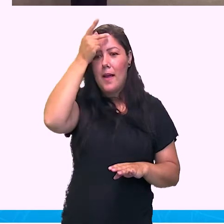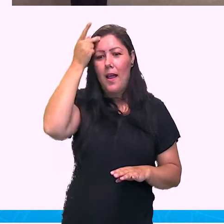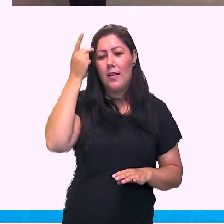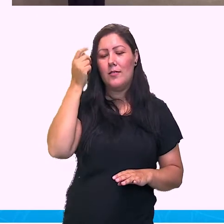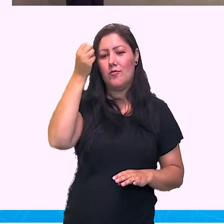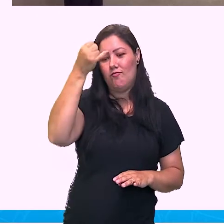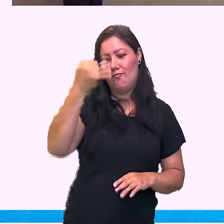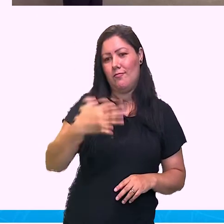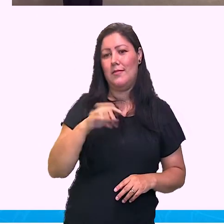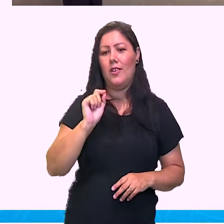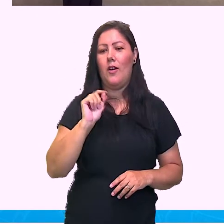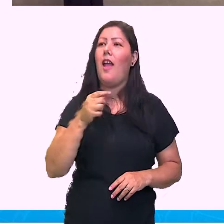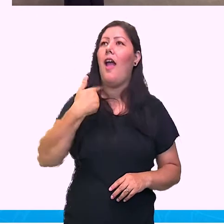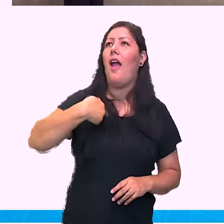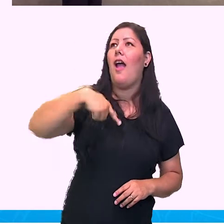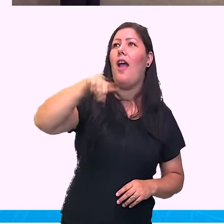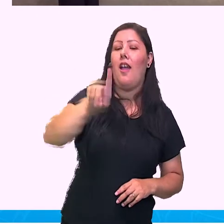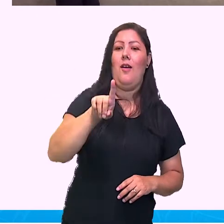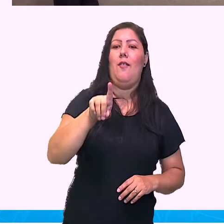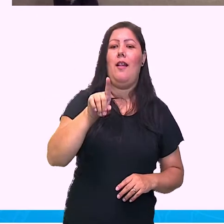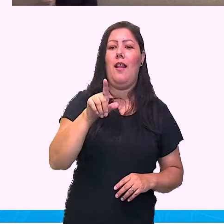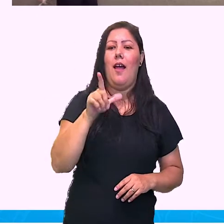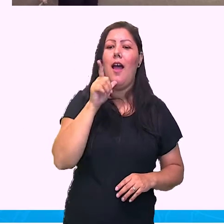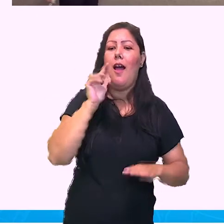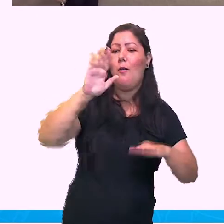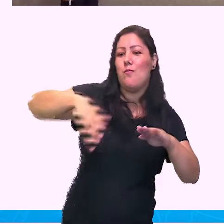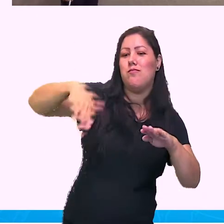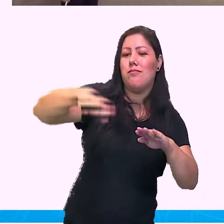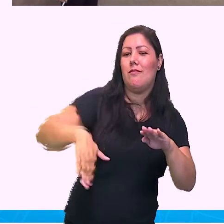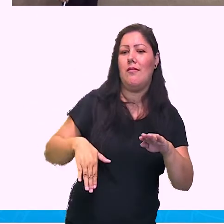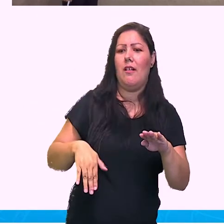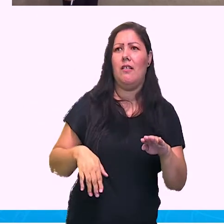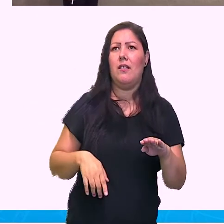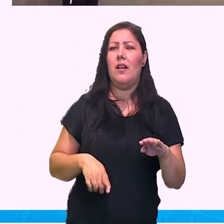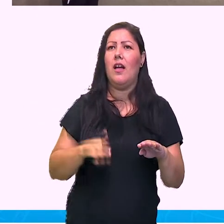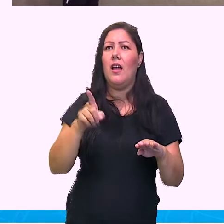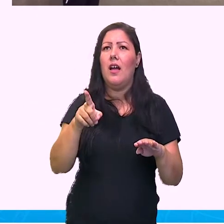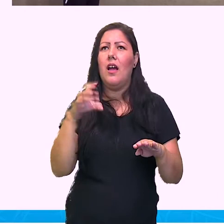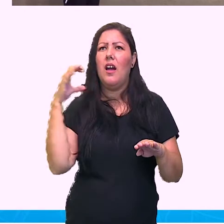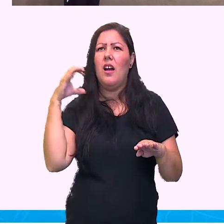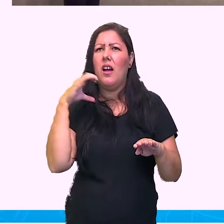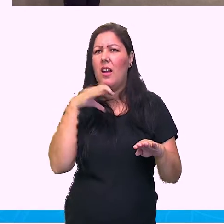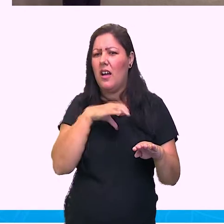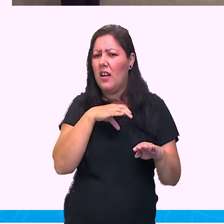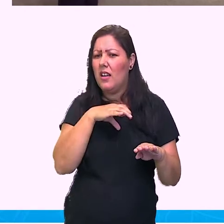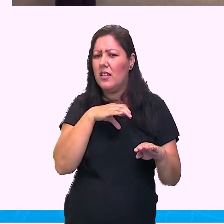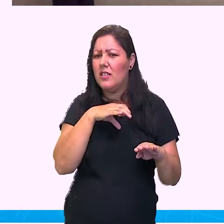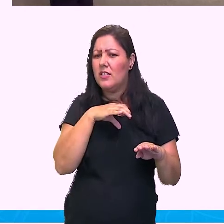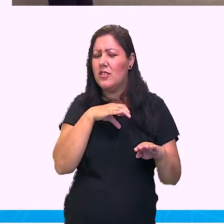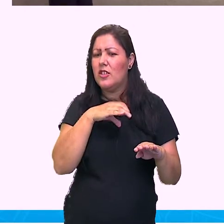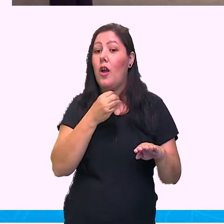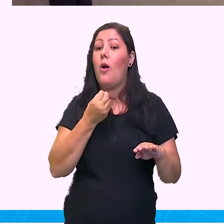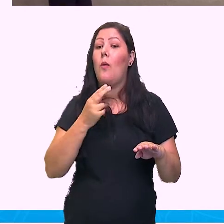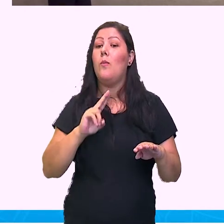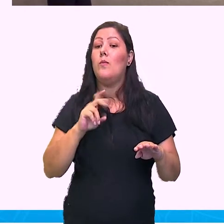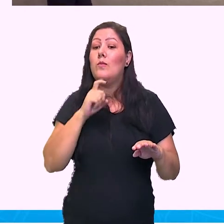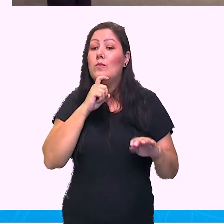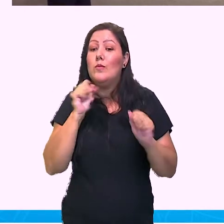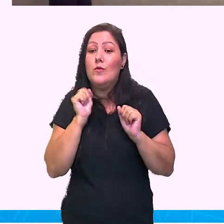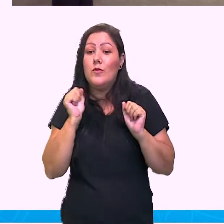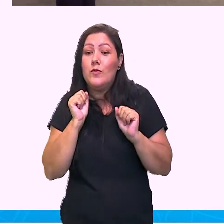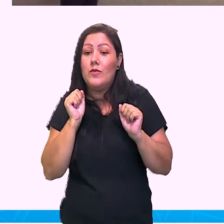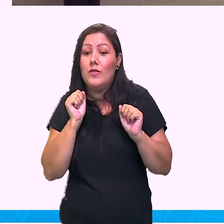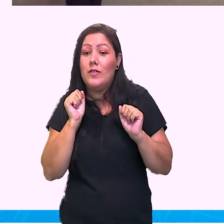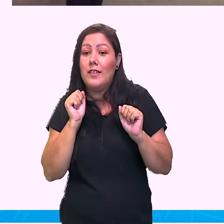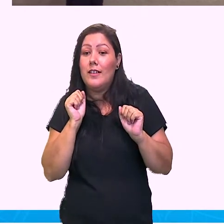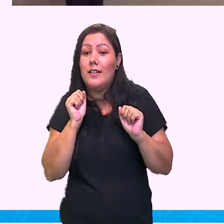indo para a praia. Praia quente ou praia fria? Se você vai para Guarapari, é frio. Se você está indo para o